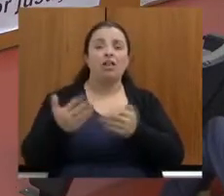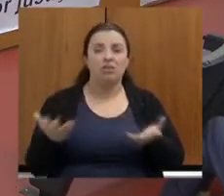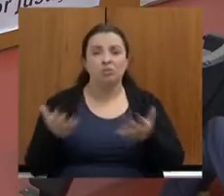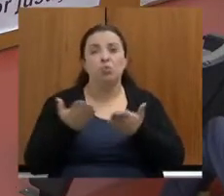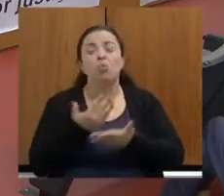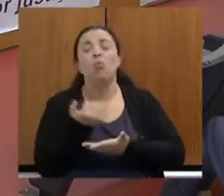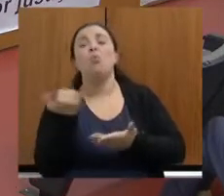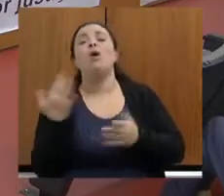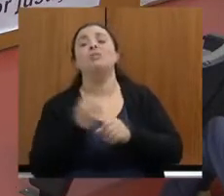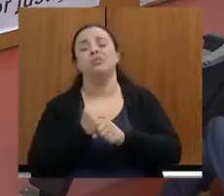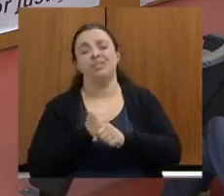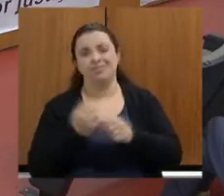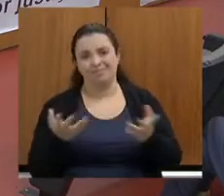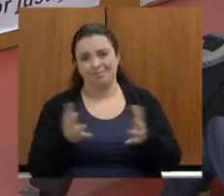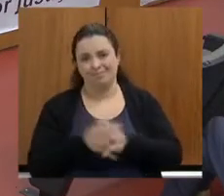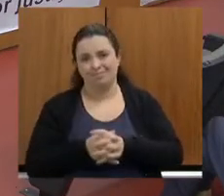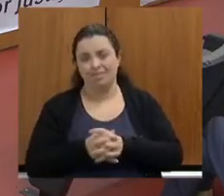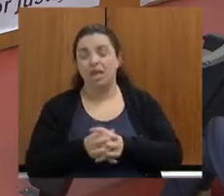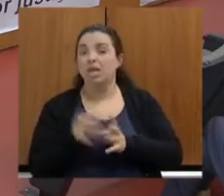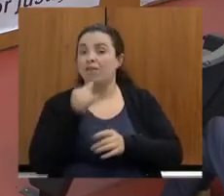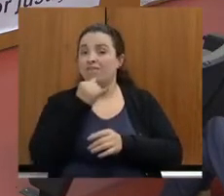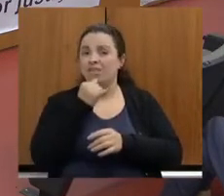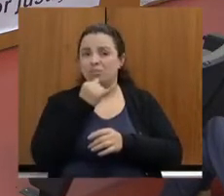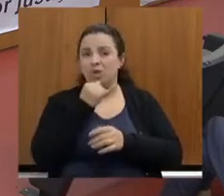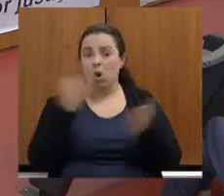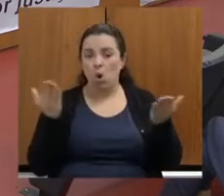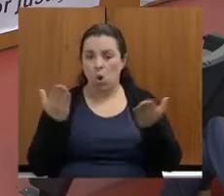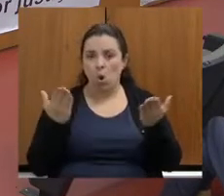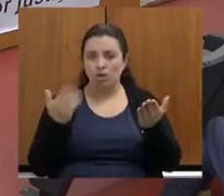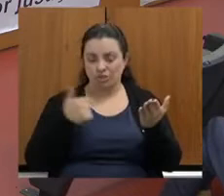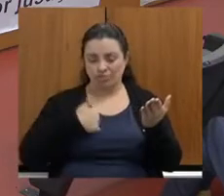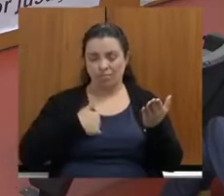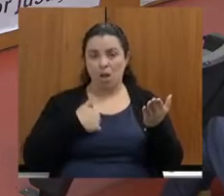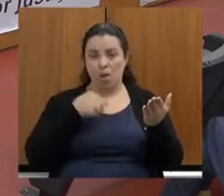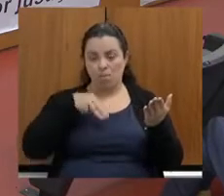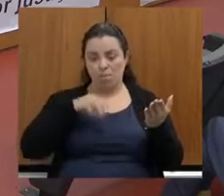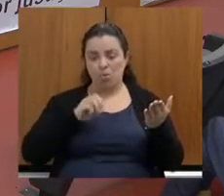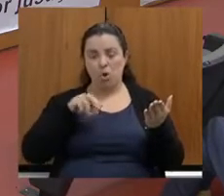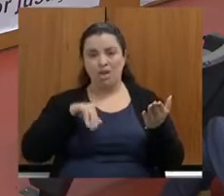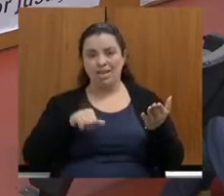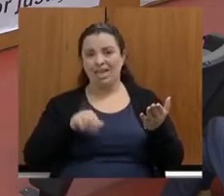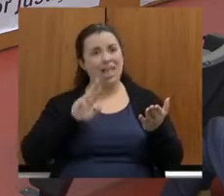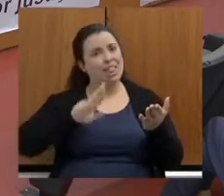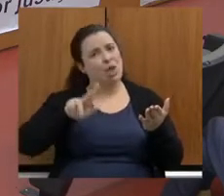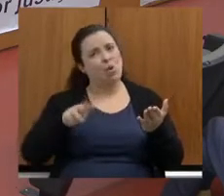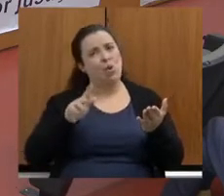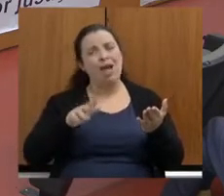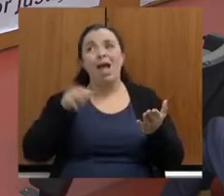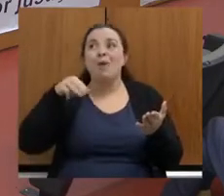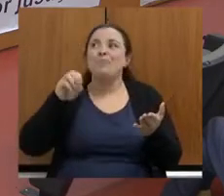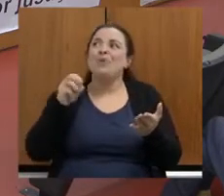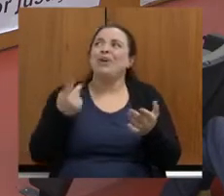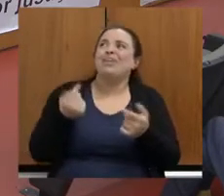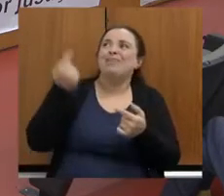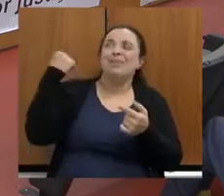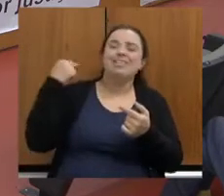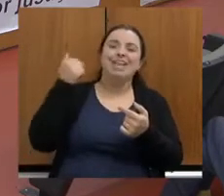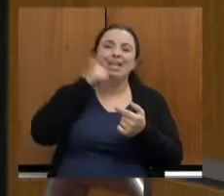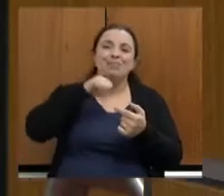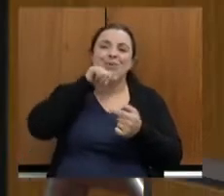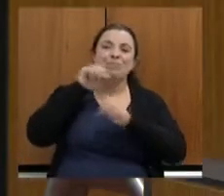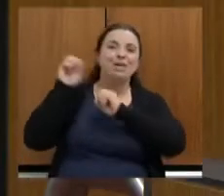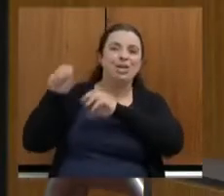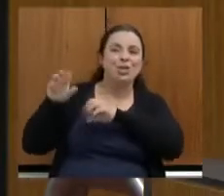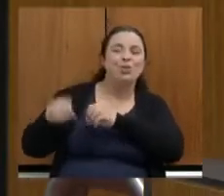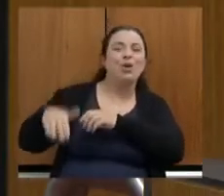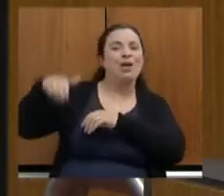é a Mônica que tá aqui hoje não é a Mônica que a minha mãe educou não é a minha a Mônica que a minha mãe fez a